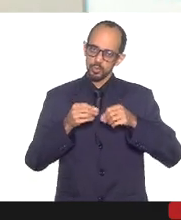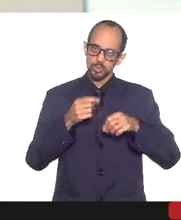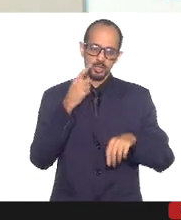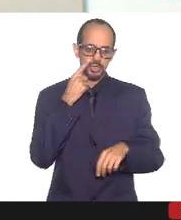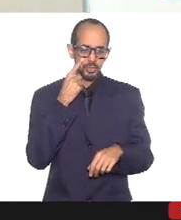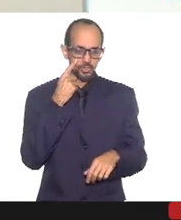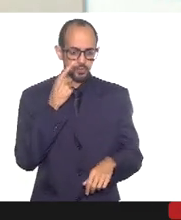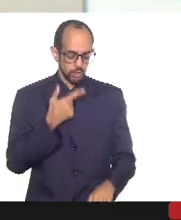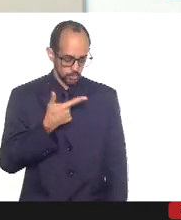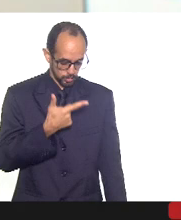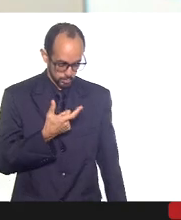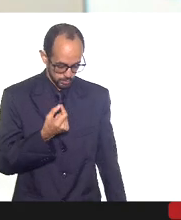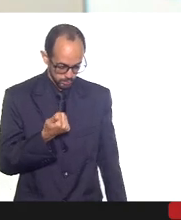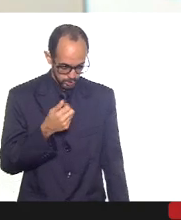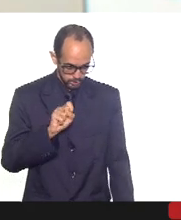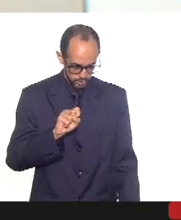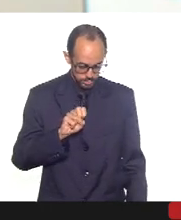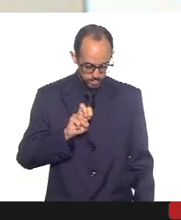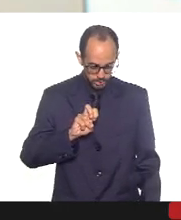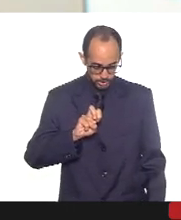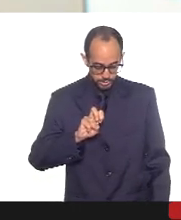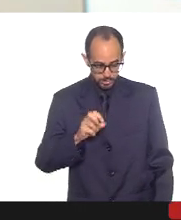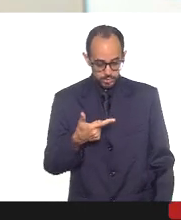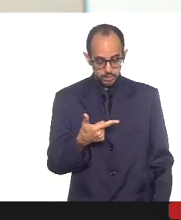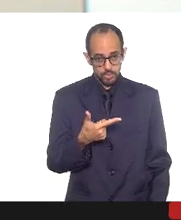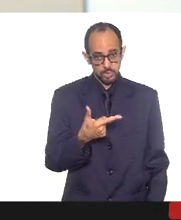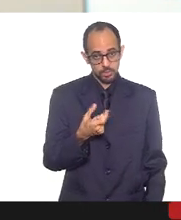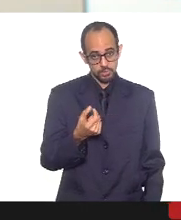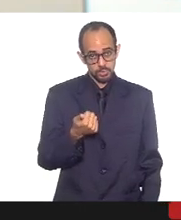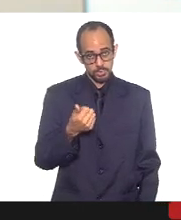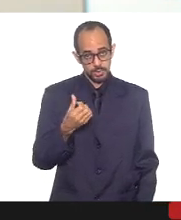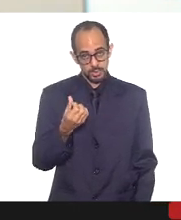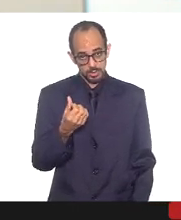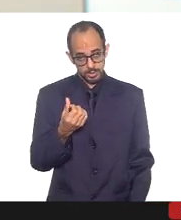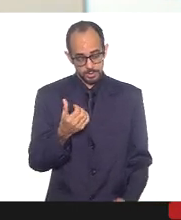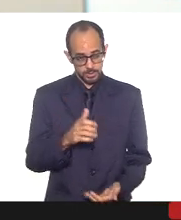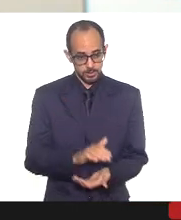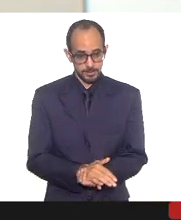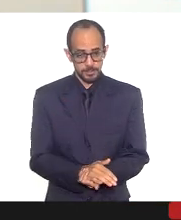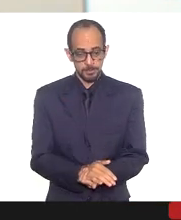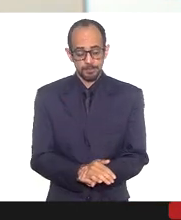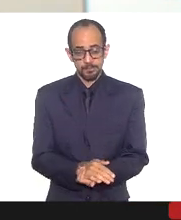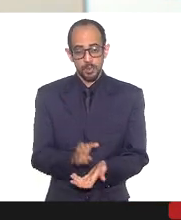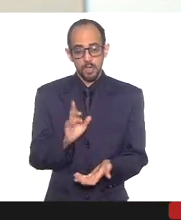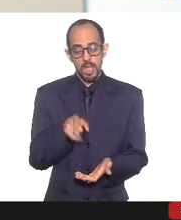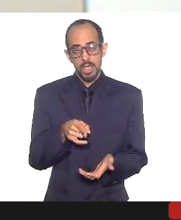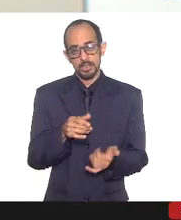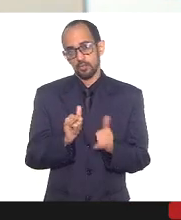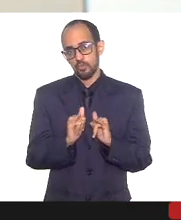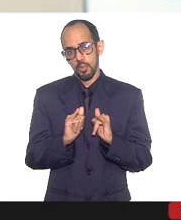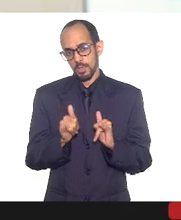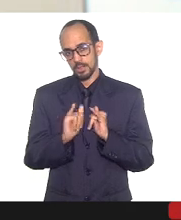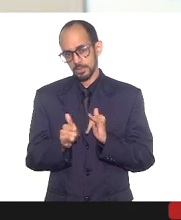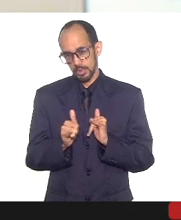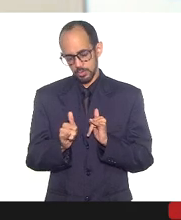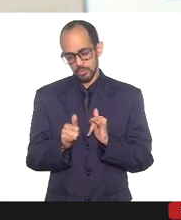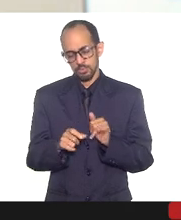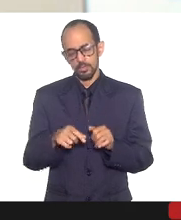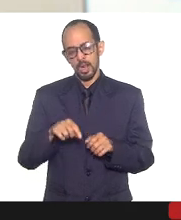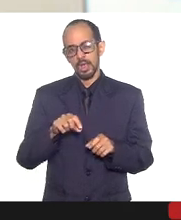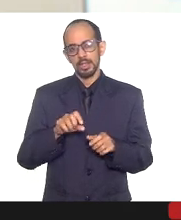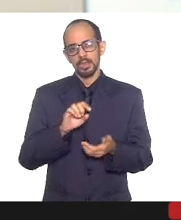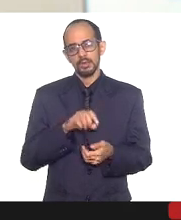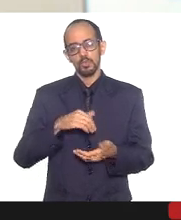exemplo, nos anos de 2015 e 2016. Trago essa informação, acho que o secretário vai poder, na fala dele, explanar como é que a SEDUC tem avaliado